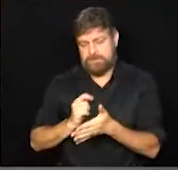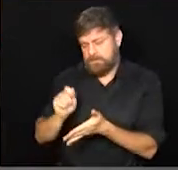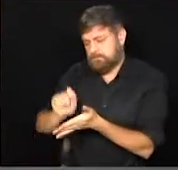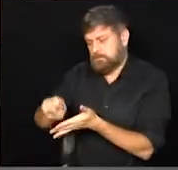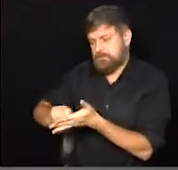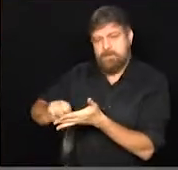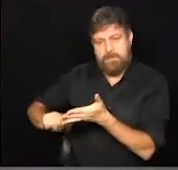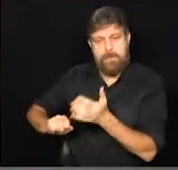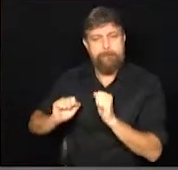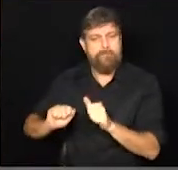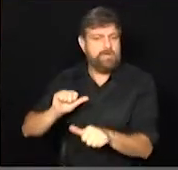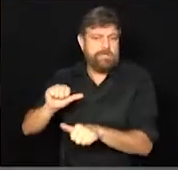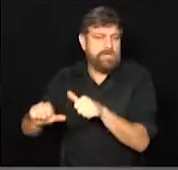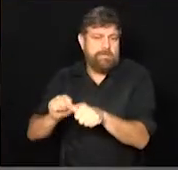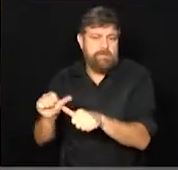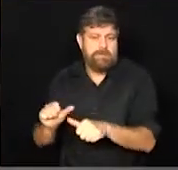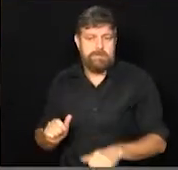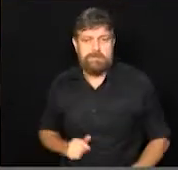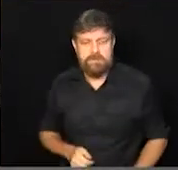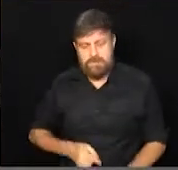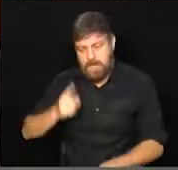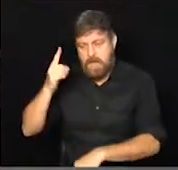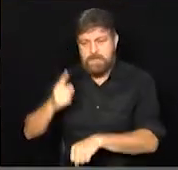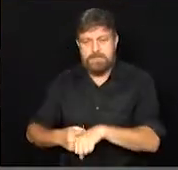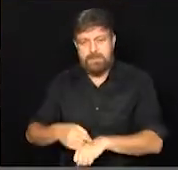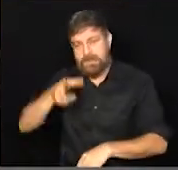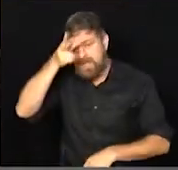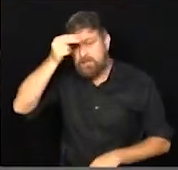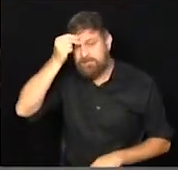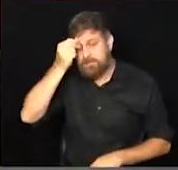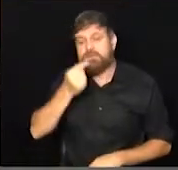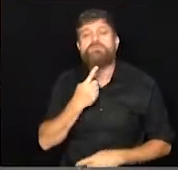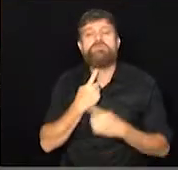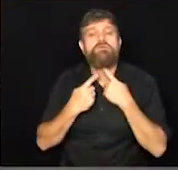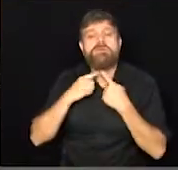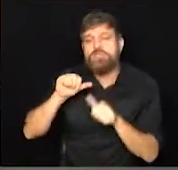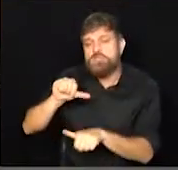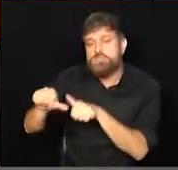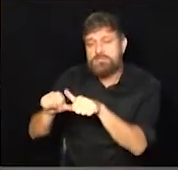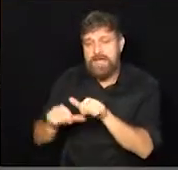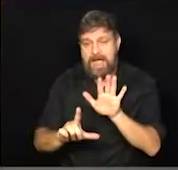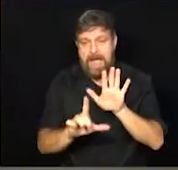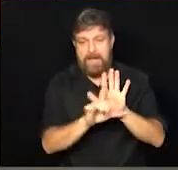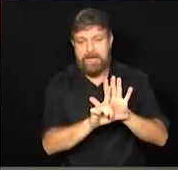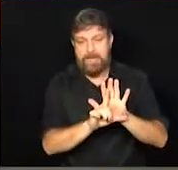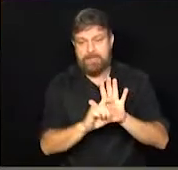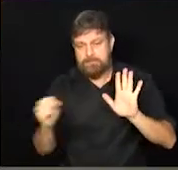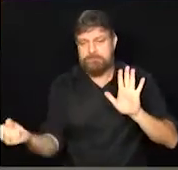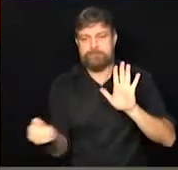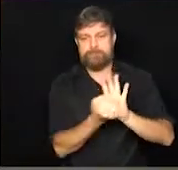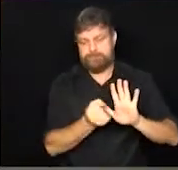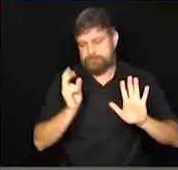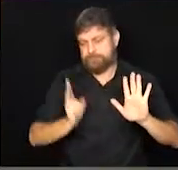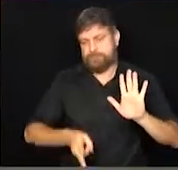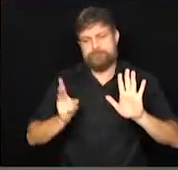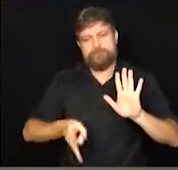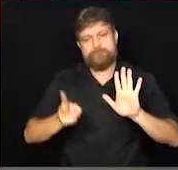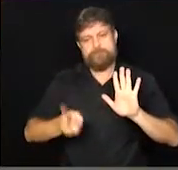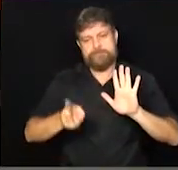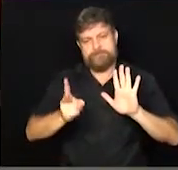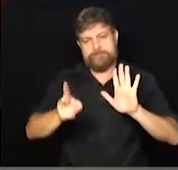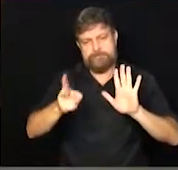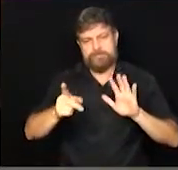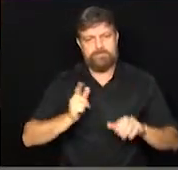pode ser alterado pelo governo, pelo executivo. Uma lei, ela tem a lei, ela